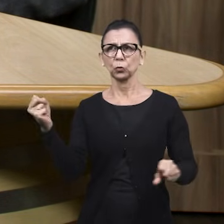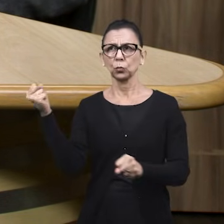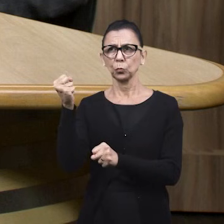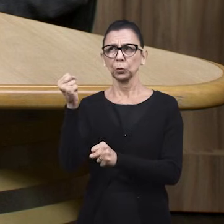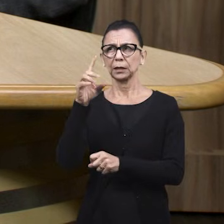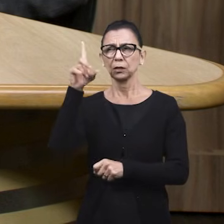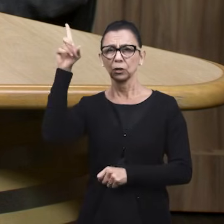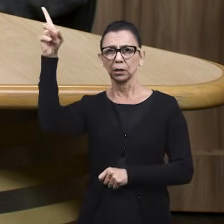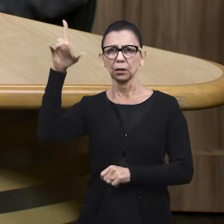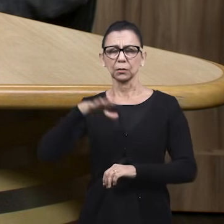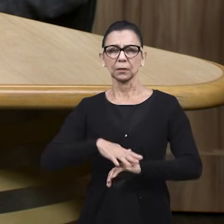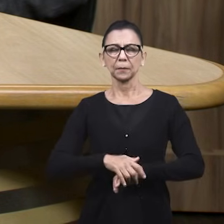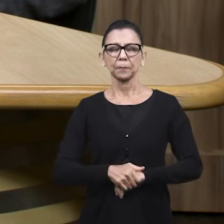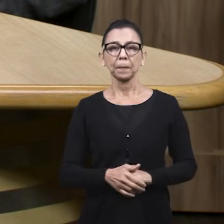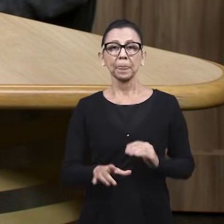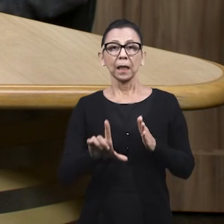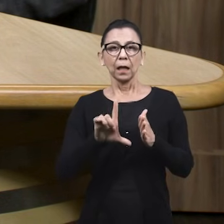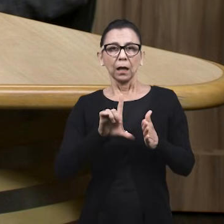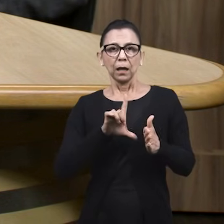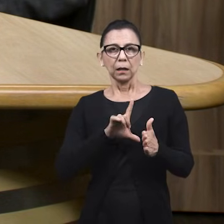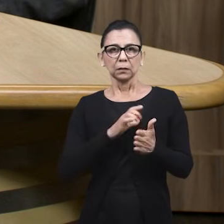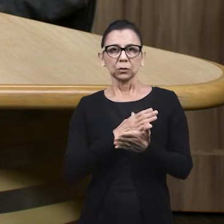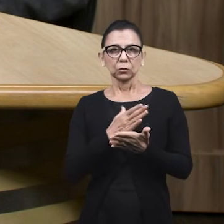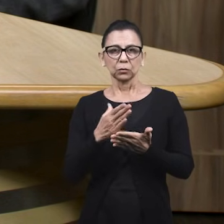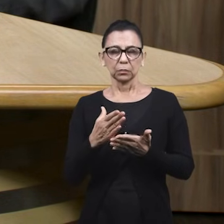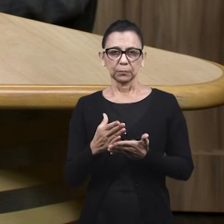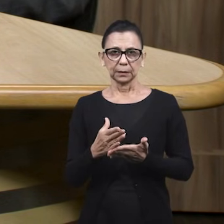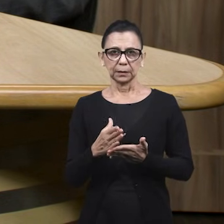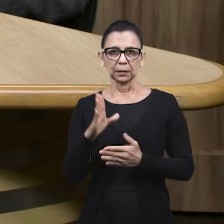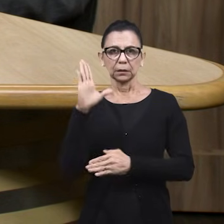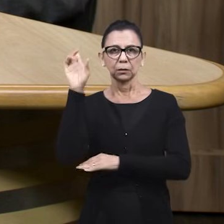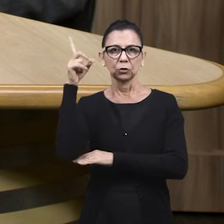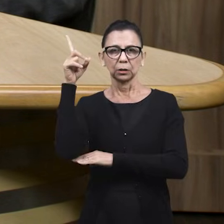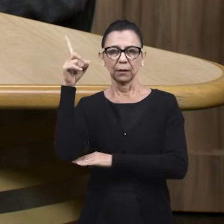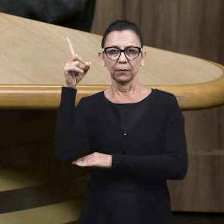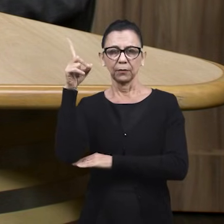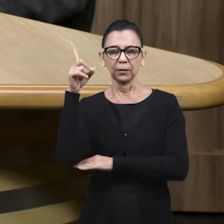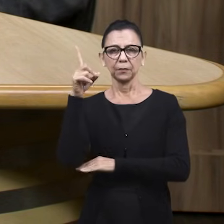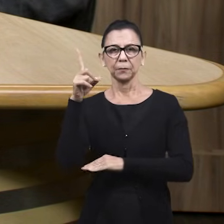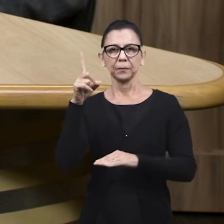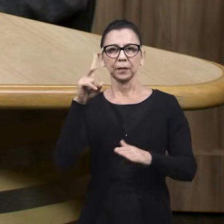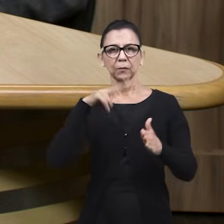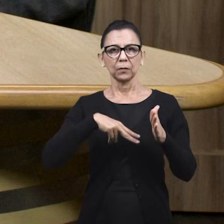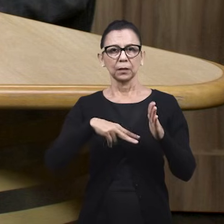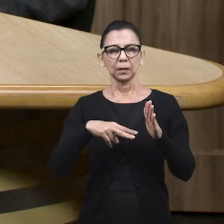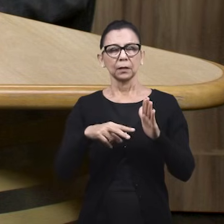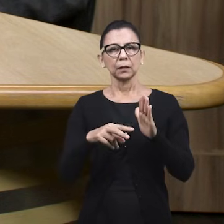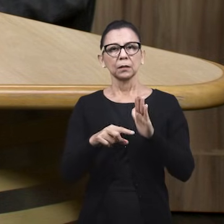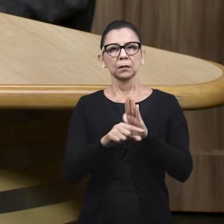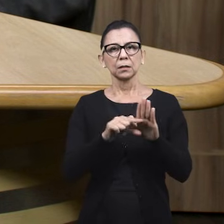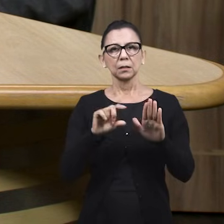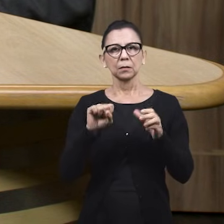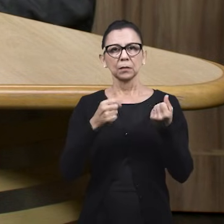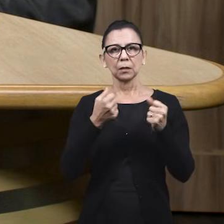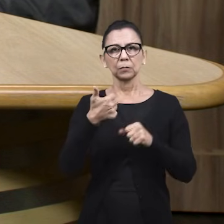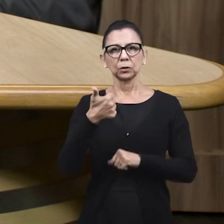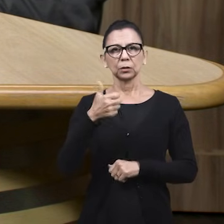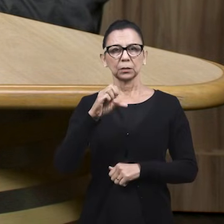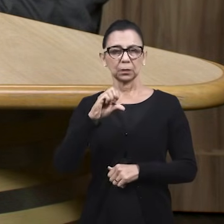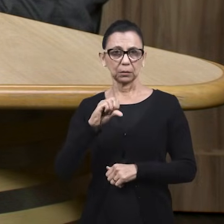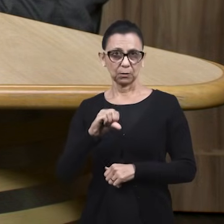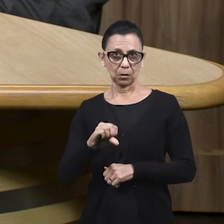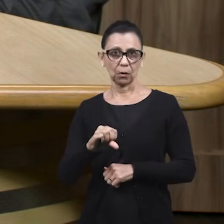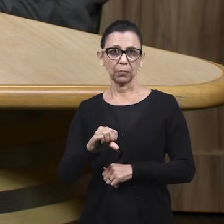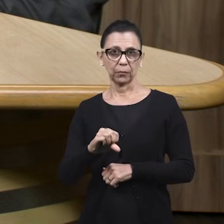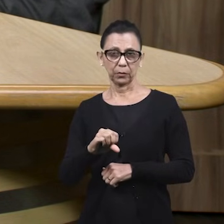Davi. Antes de falar de Davi no Salmo 8, eu vou ler um pedacinho do Salmo 19, que diz